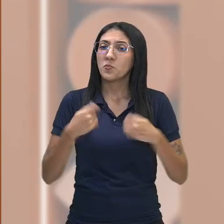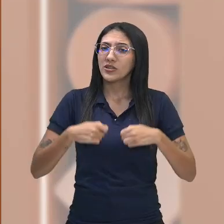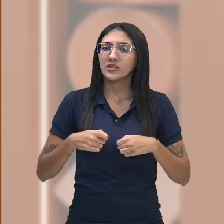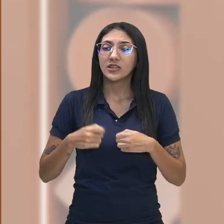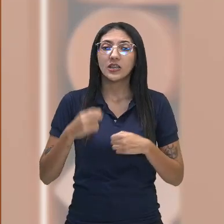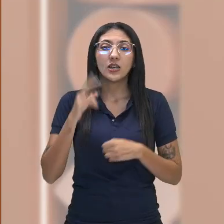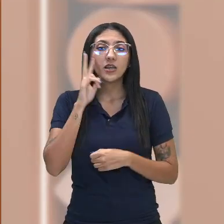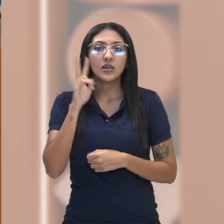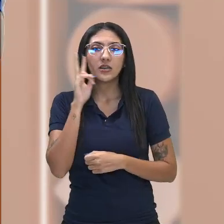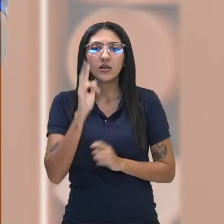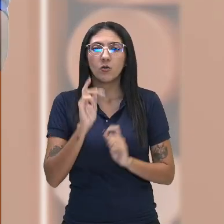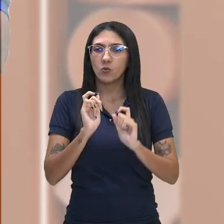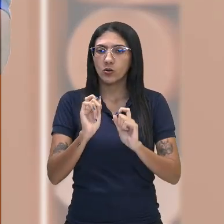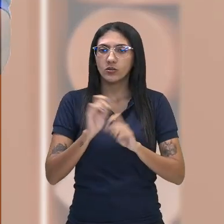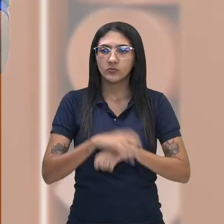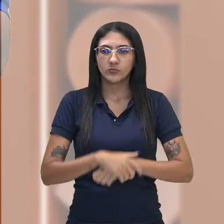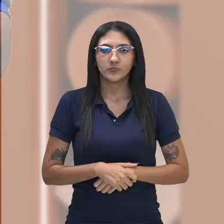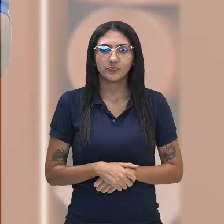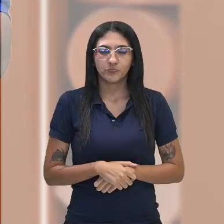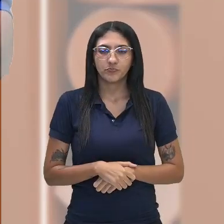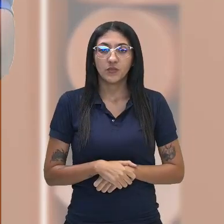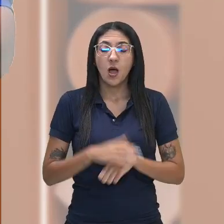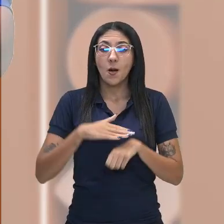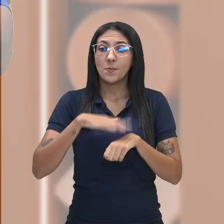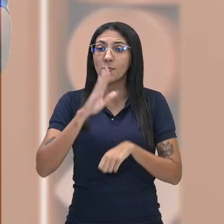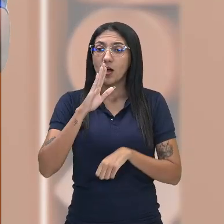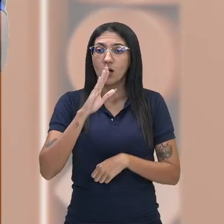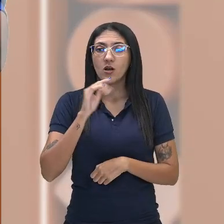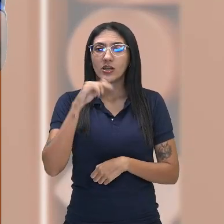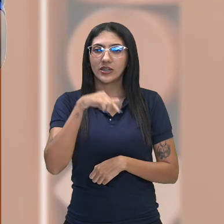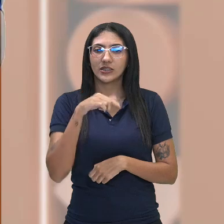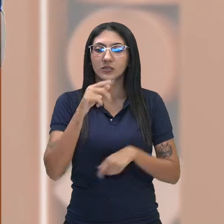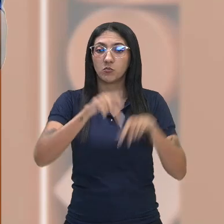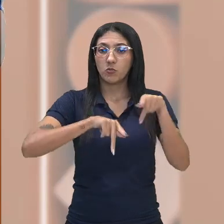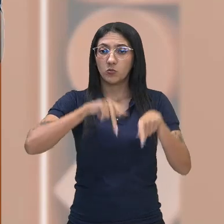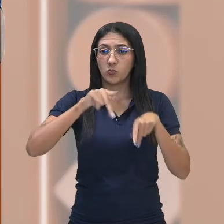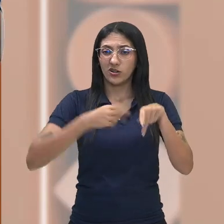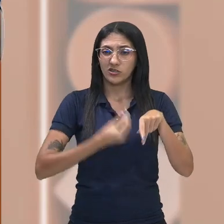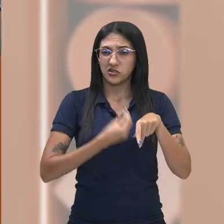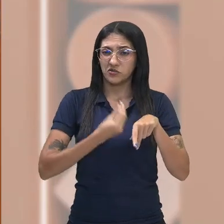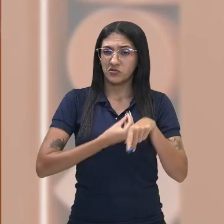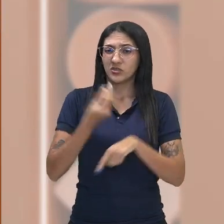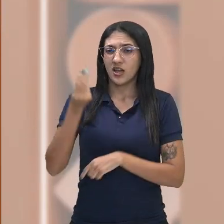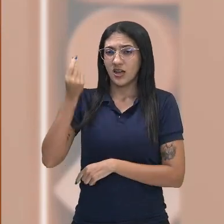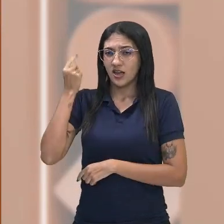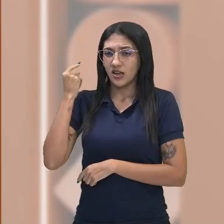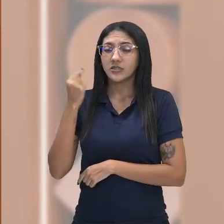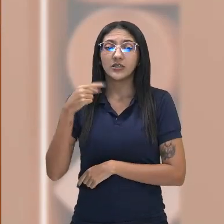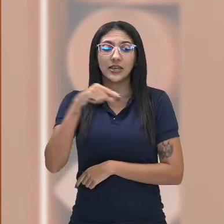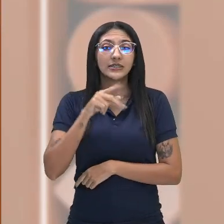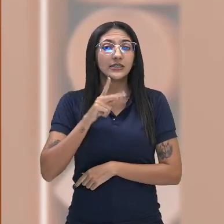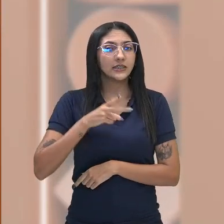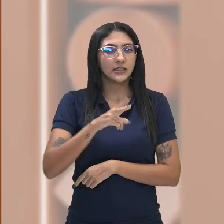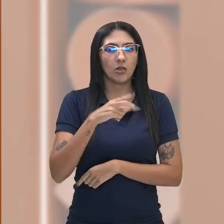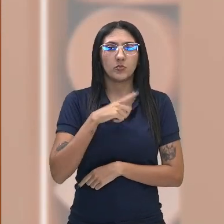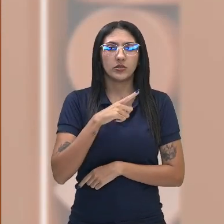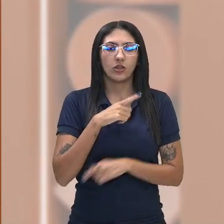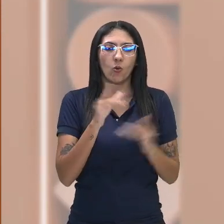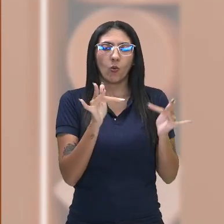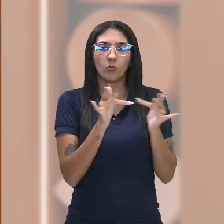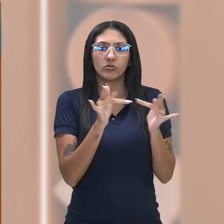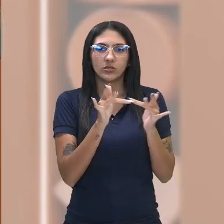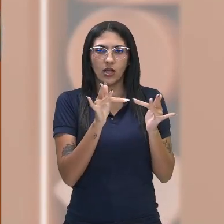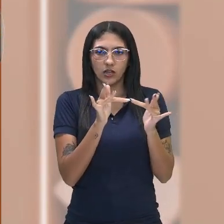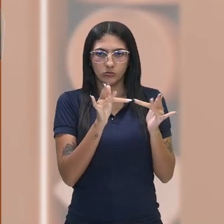lembrar que a maioria desses povos da antiguidade, dessas civilizações, sempre estarão ligadas, tá, no